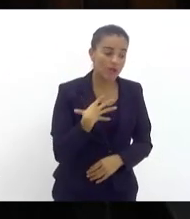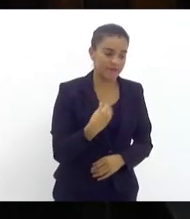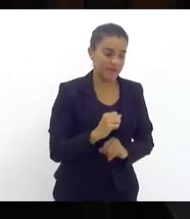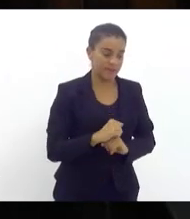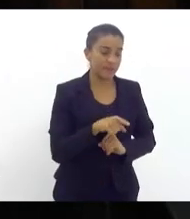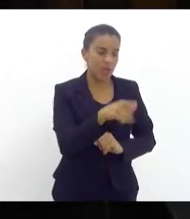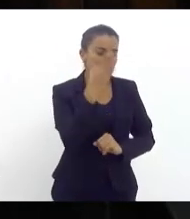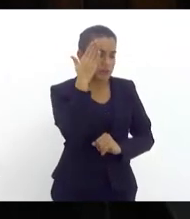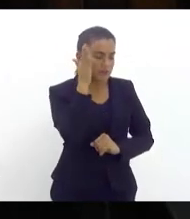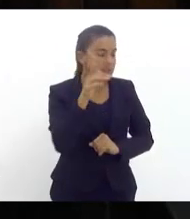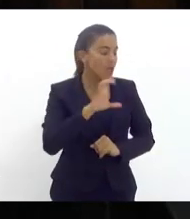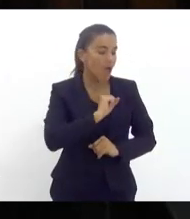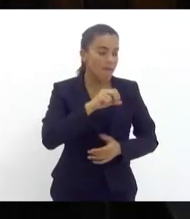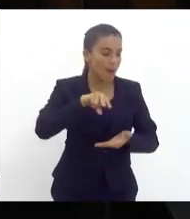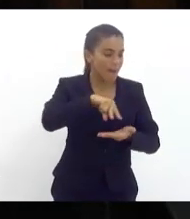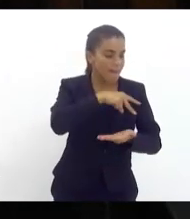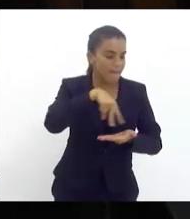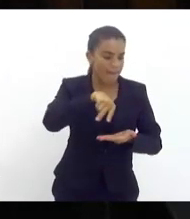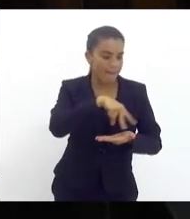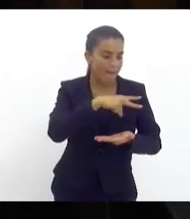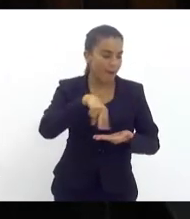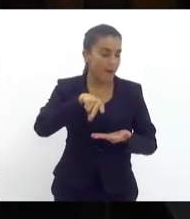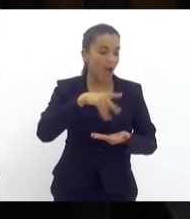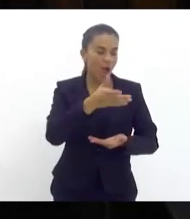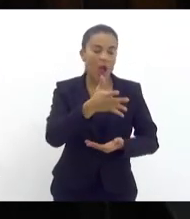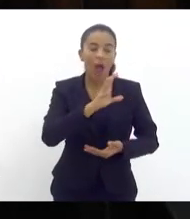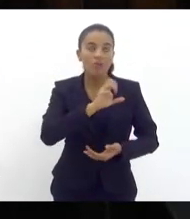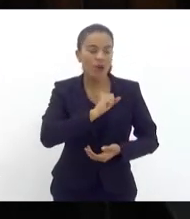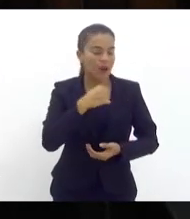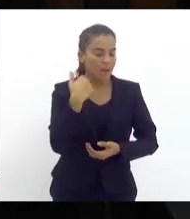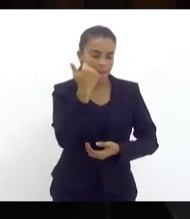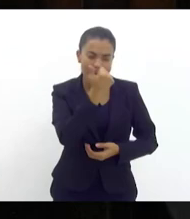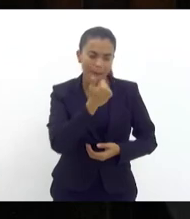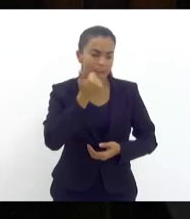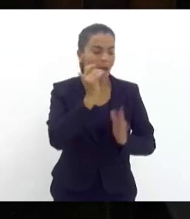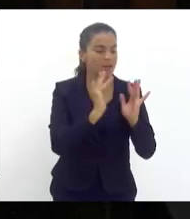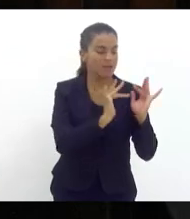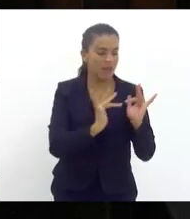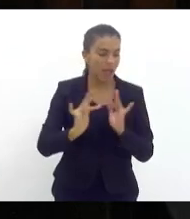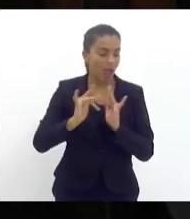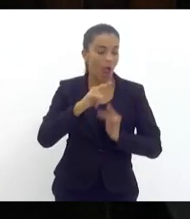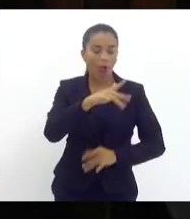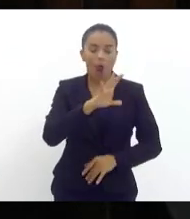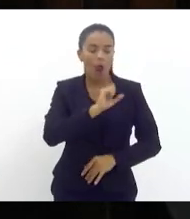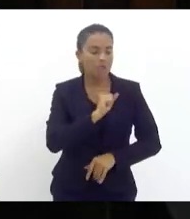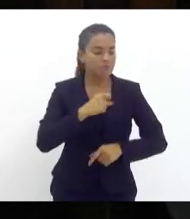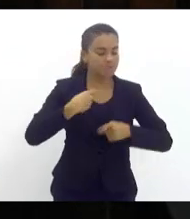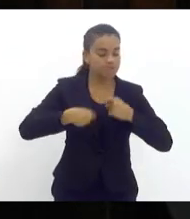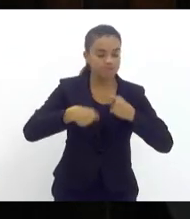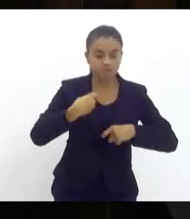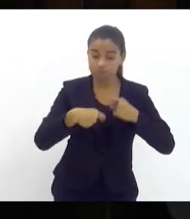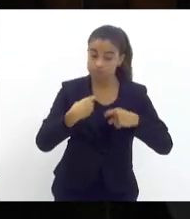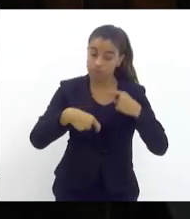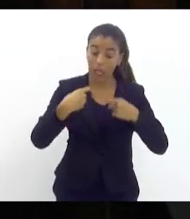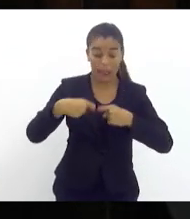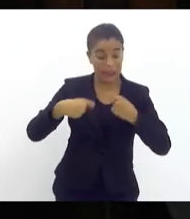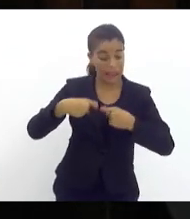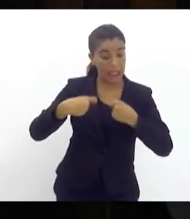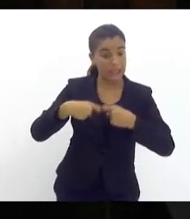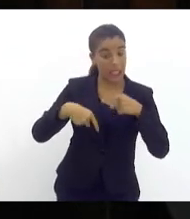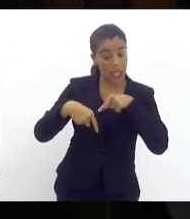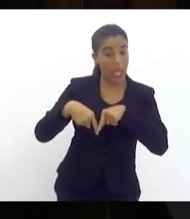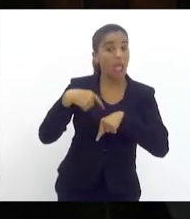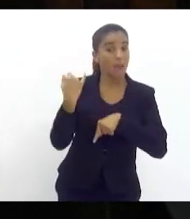sei que você gosta de dançar gosta de namorar gosta de transar transar uma coisa muito